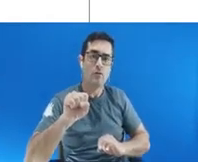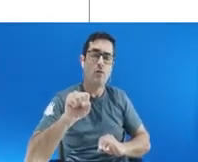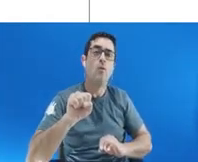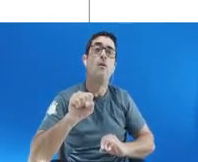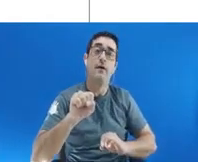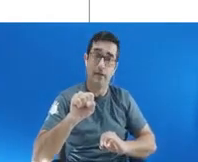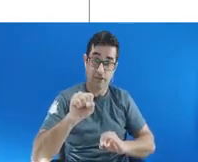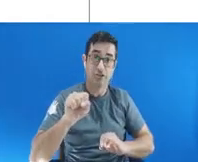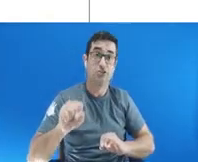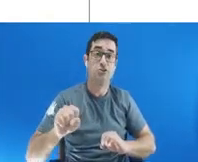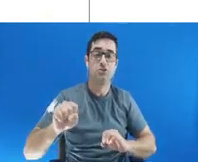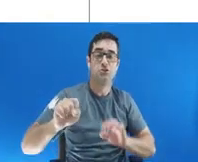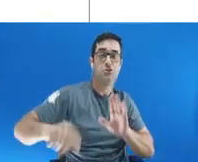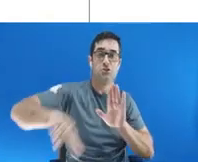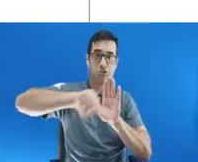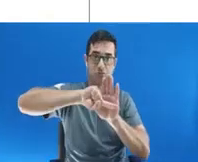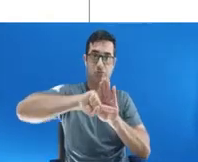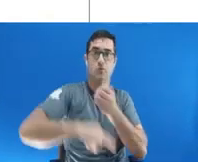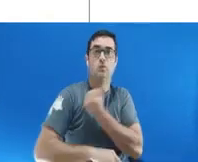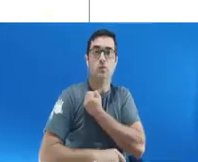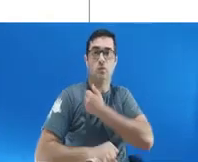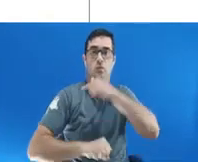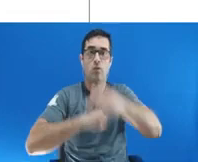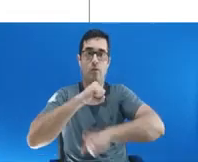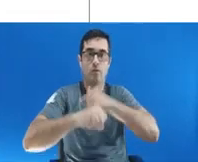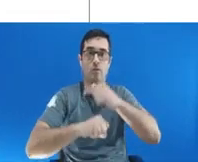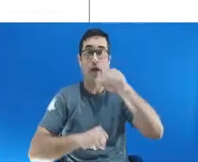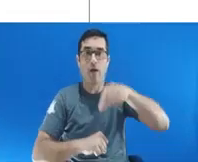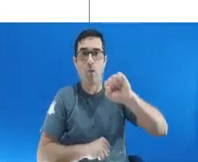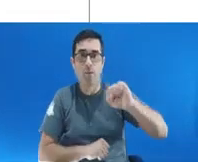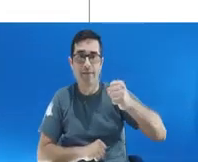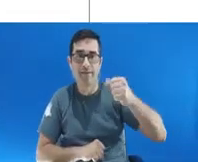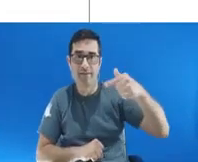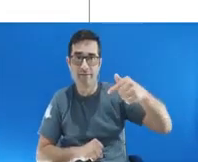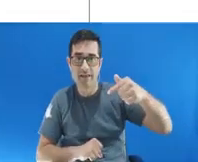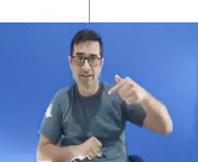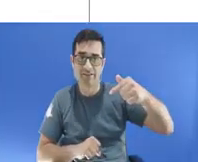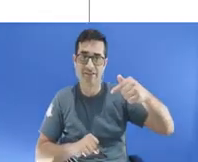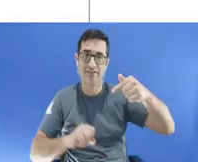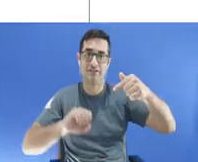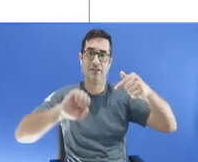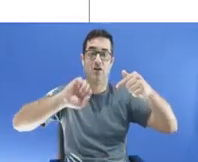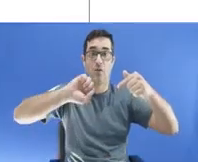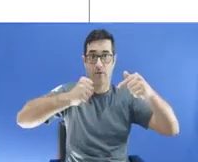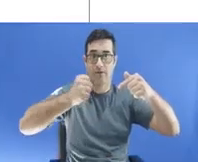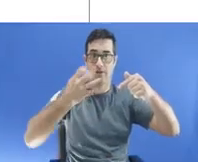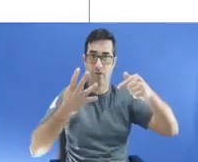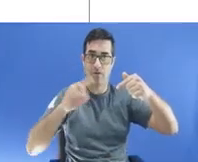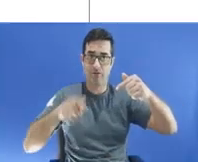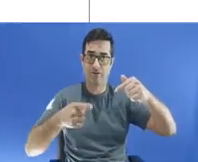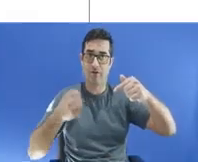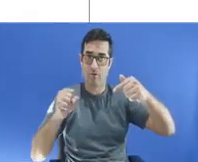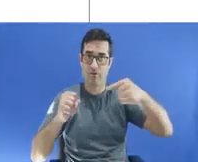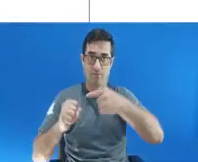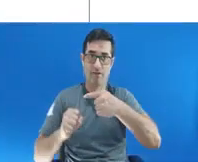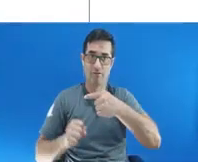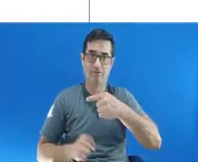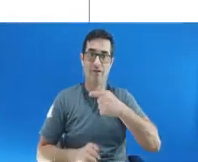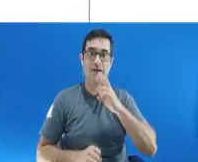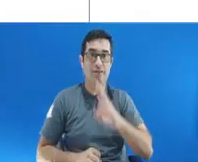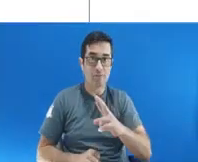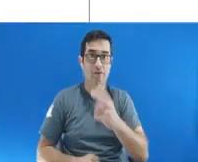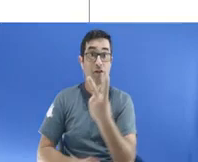atômico? 87. 87 menos 84,8, 2,2. Então, é como se